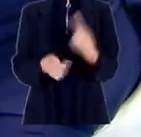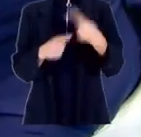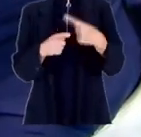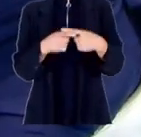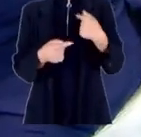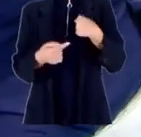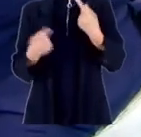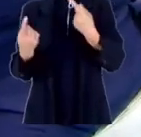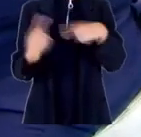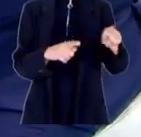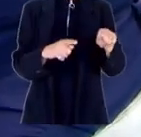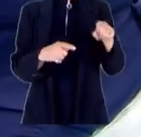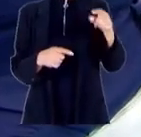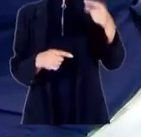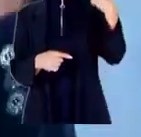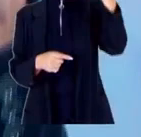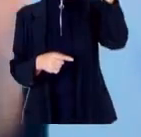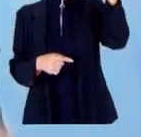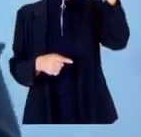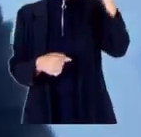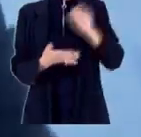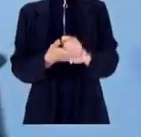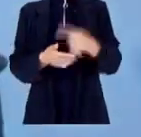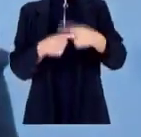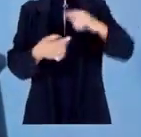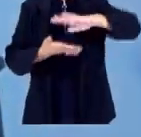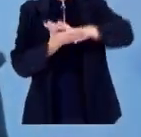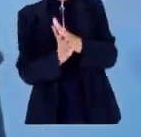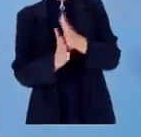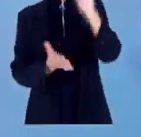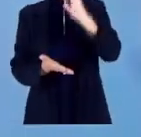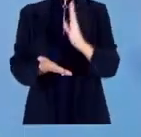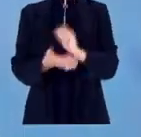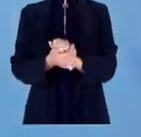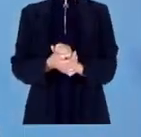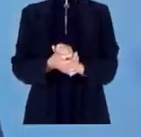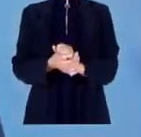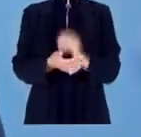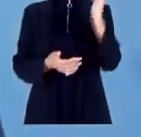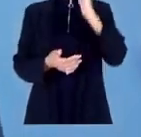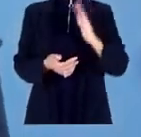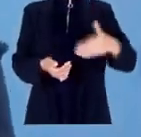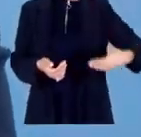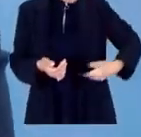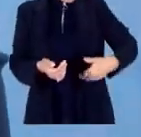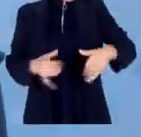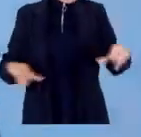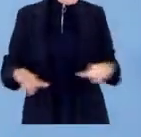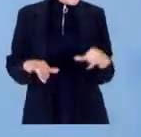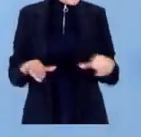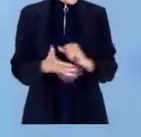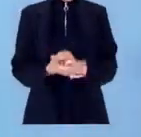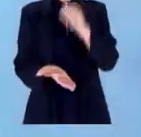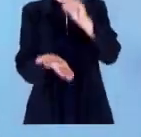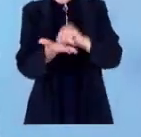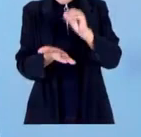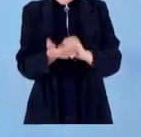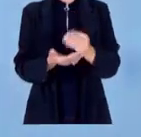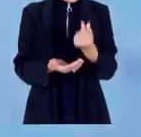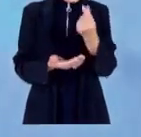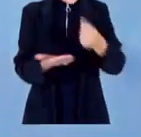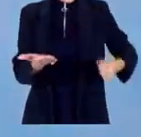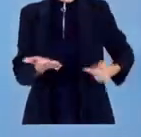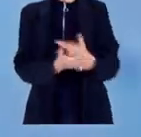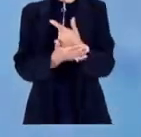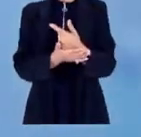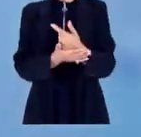eu sou radicalmente contra essas ideologias elas estão matando o Brasil enquanto o Brasil passa fome enquanto falta dinheiro para comprar